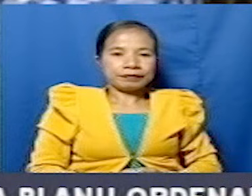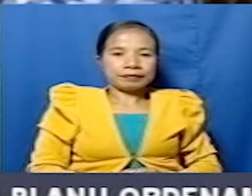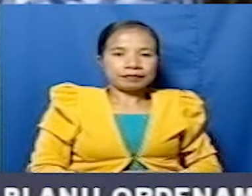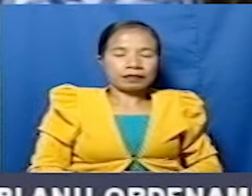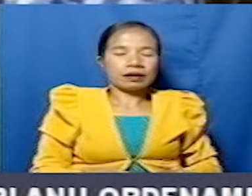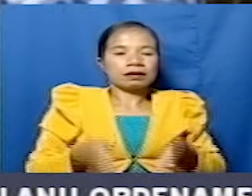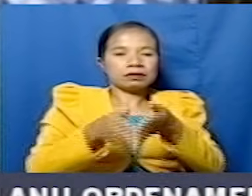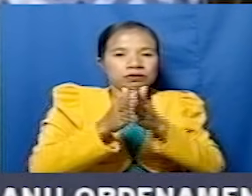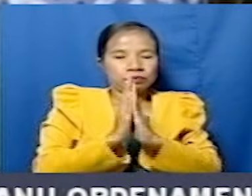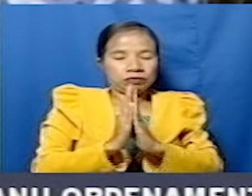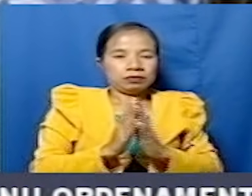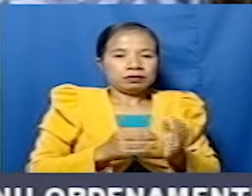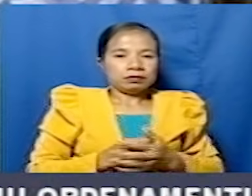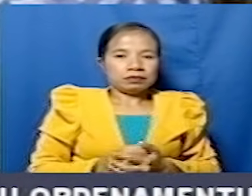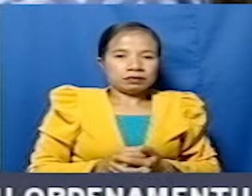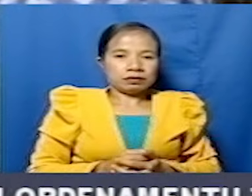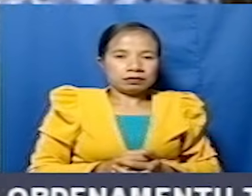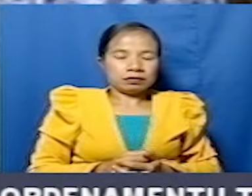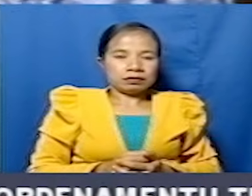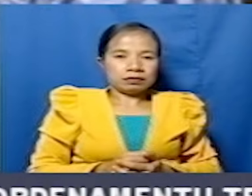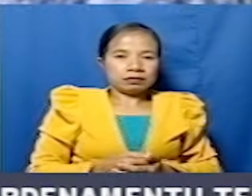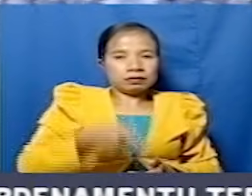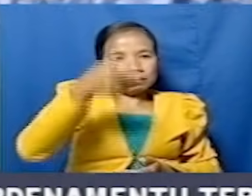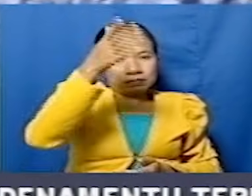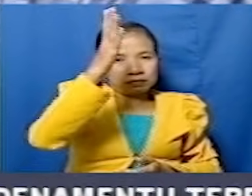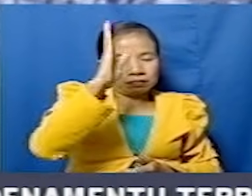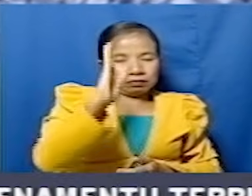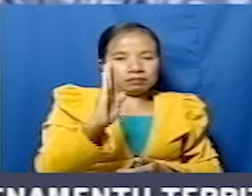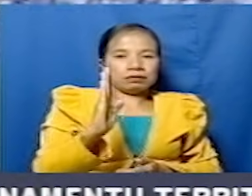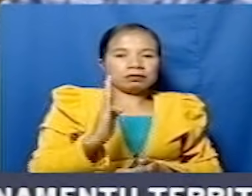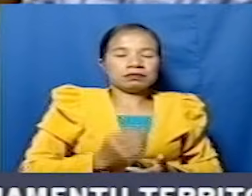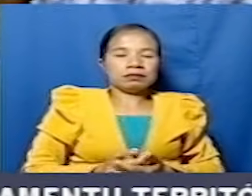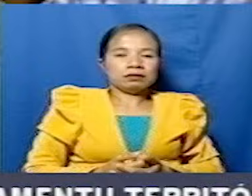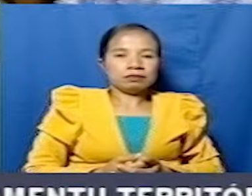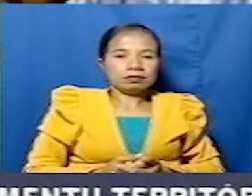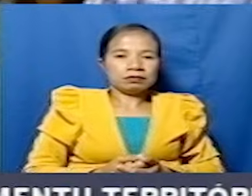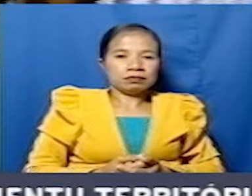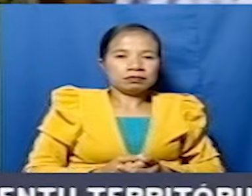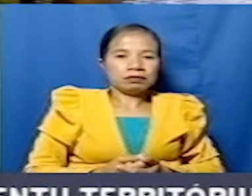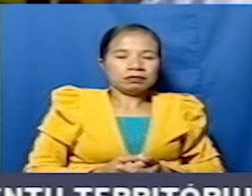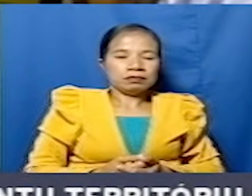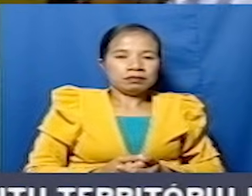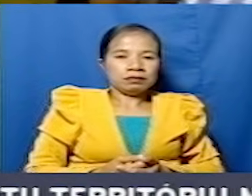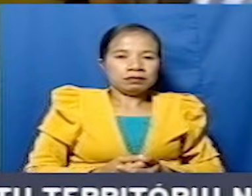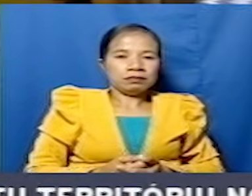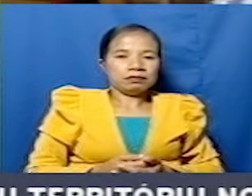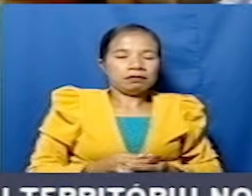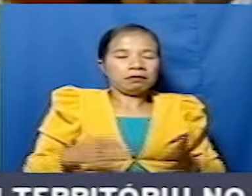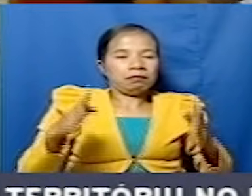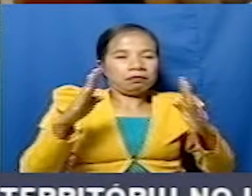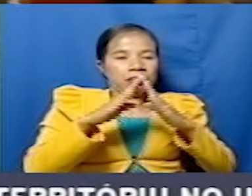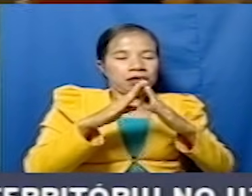atu husu harohan banai maromak ba lulik hoto tu timor leste